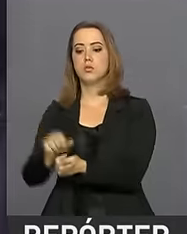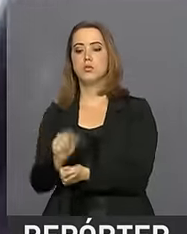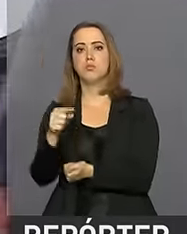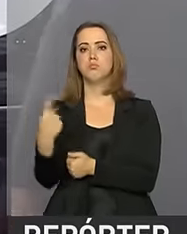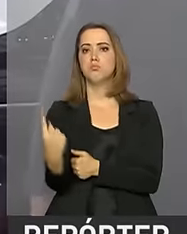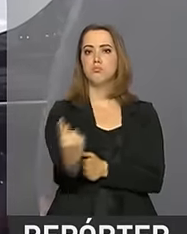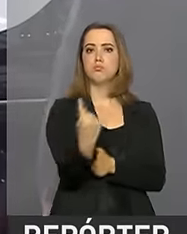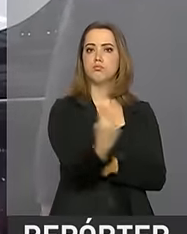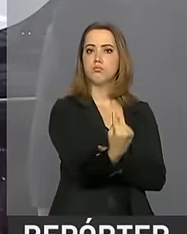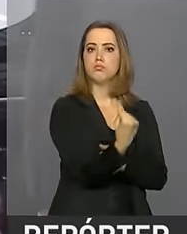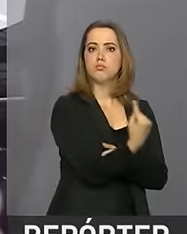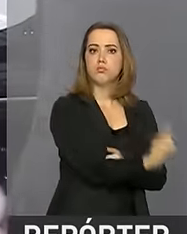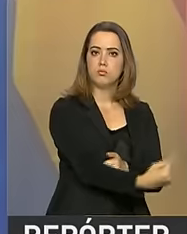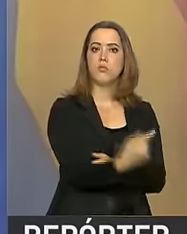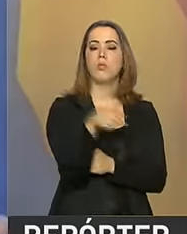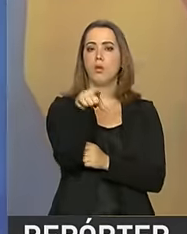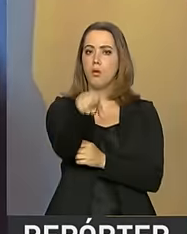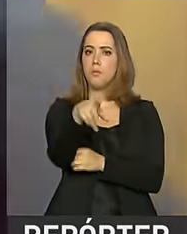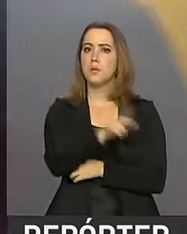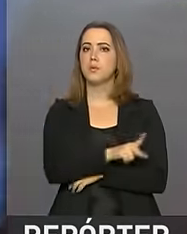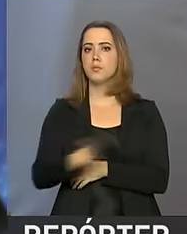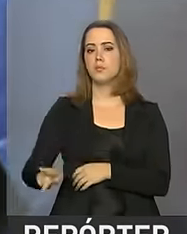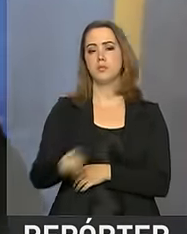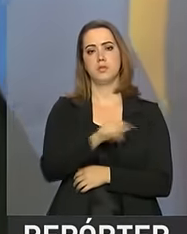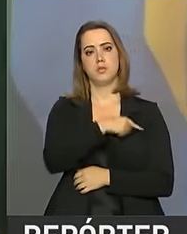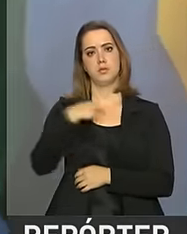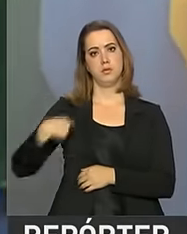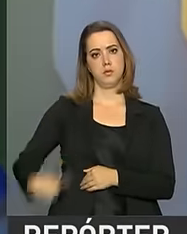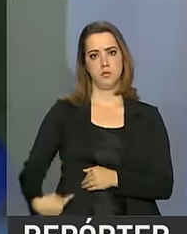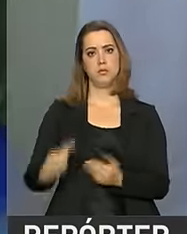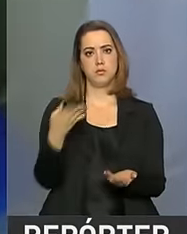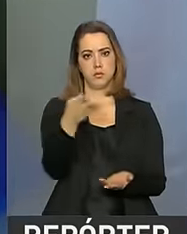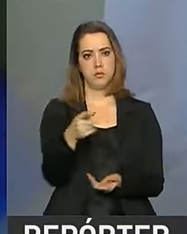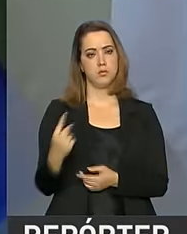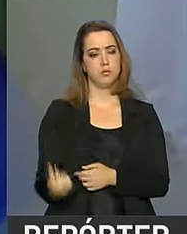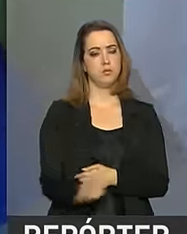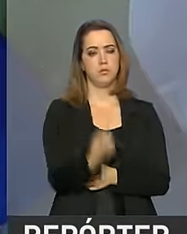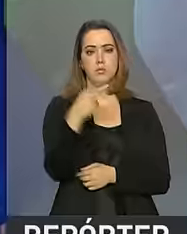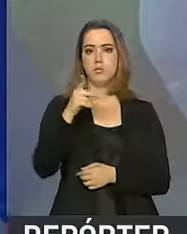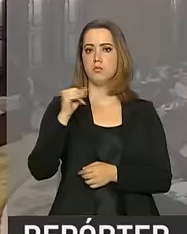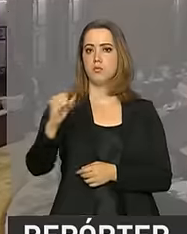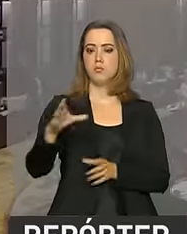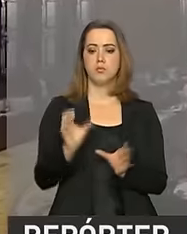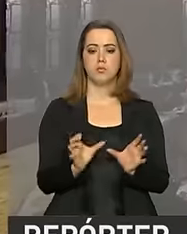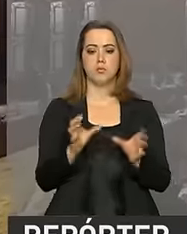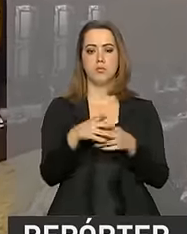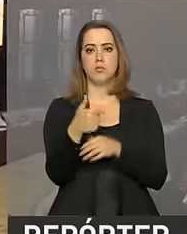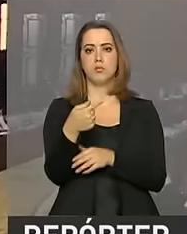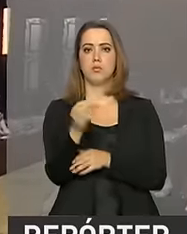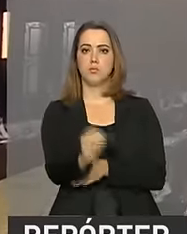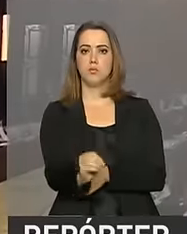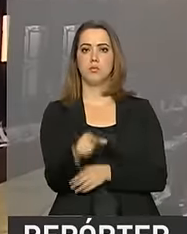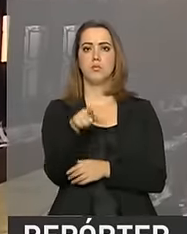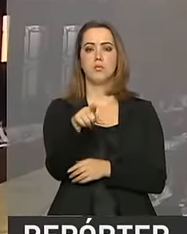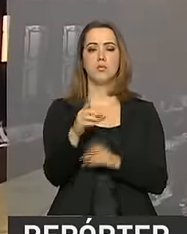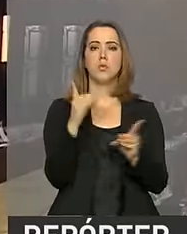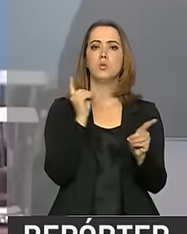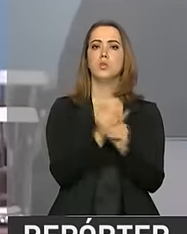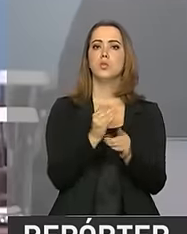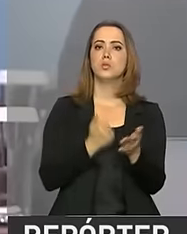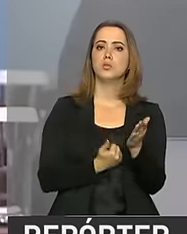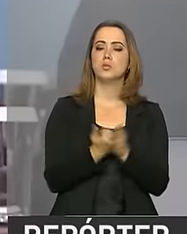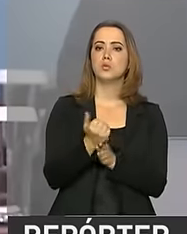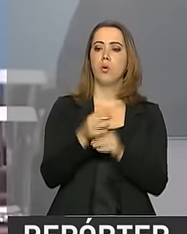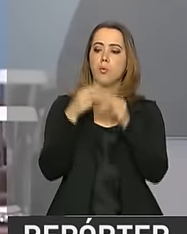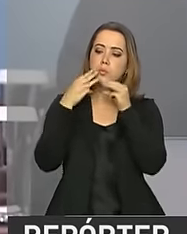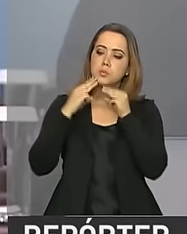um a um pelo anfitrião, o presidente chinês, no primeiro dia da cúpula do G20. O encontro começou com uma